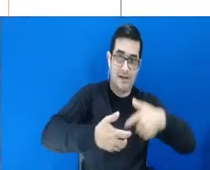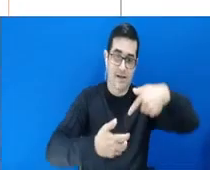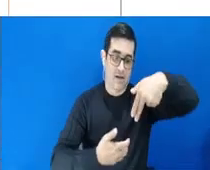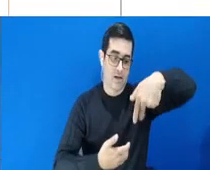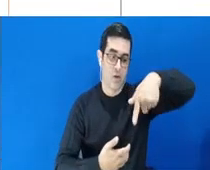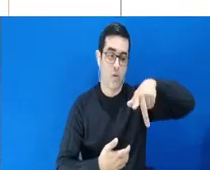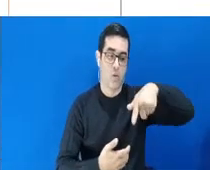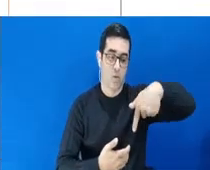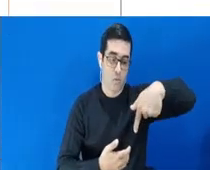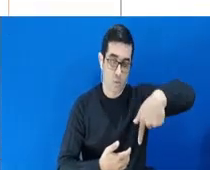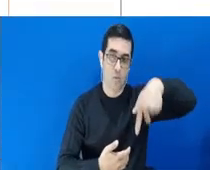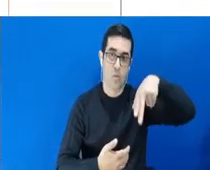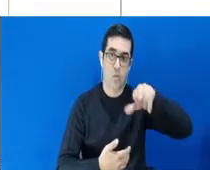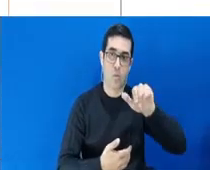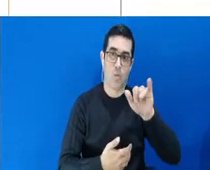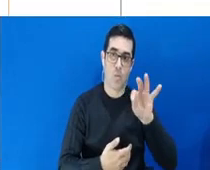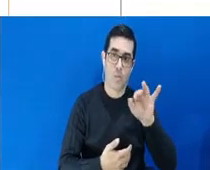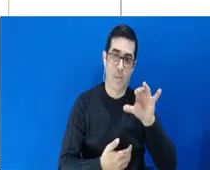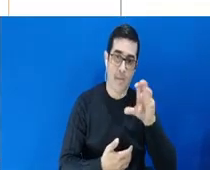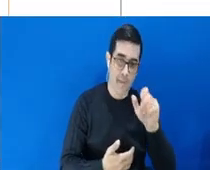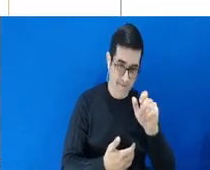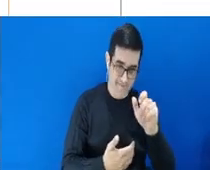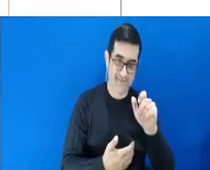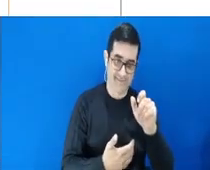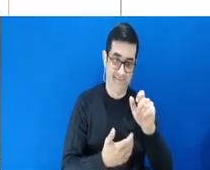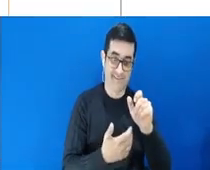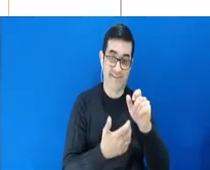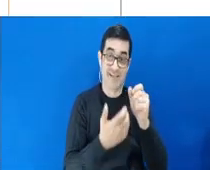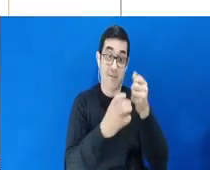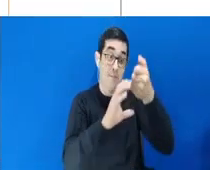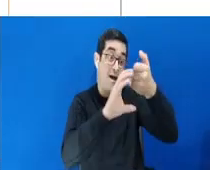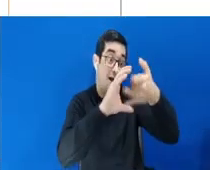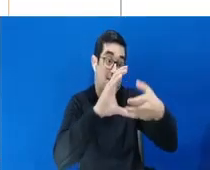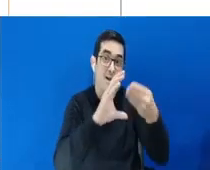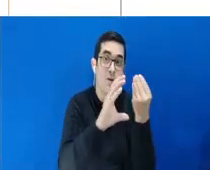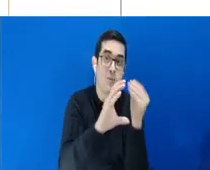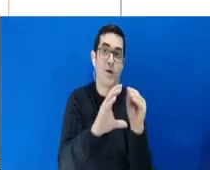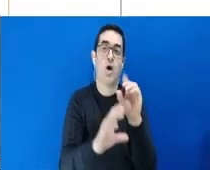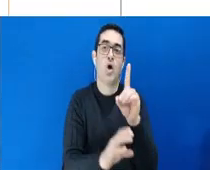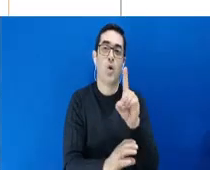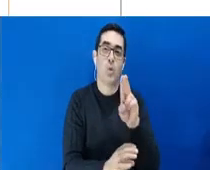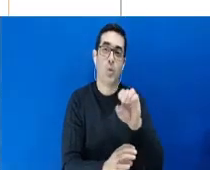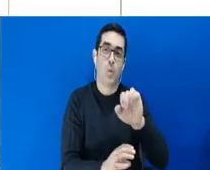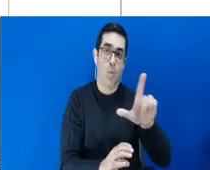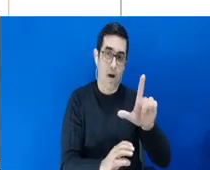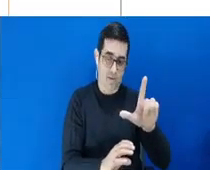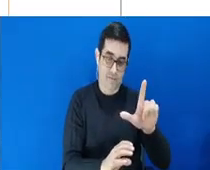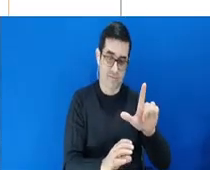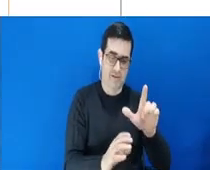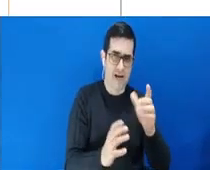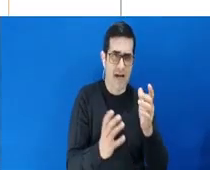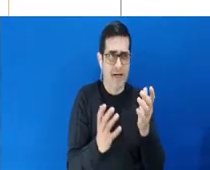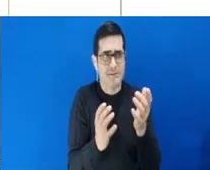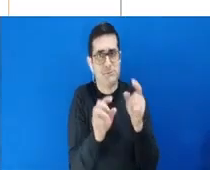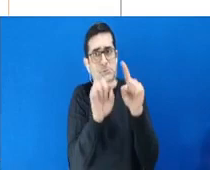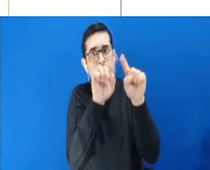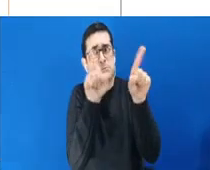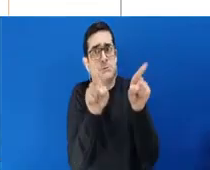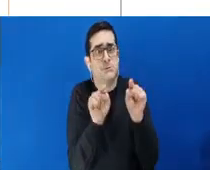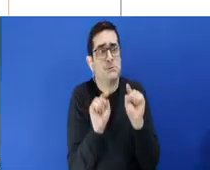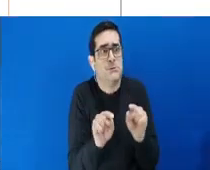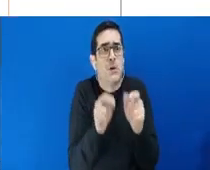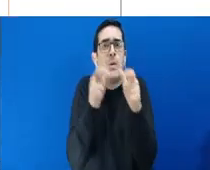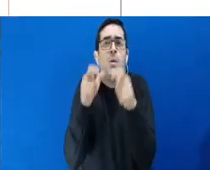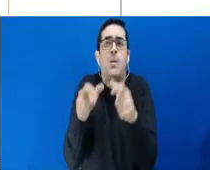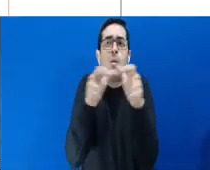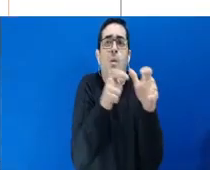dual, e essa característica dual faz com que a gente já não tenha certeza da localização do elétron. Então, a gente anda com